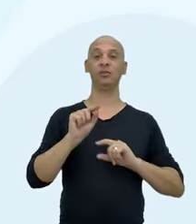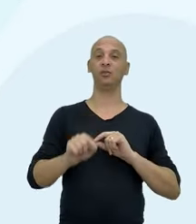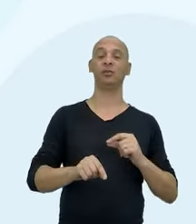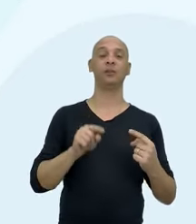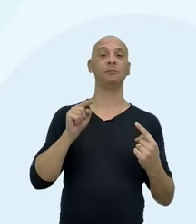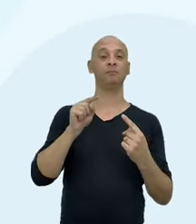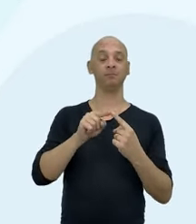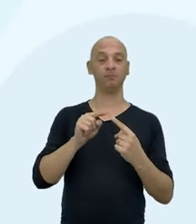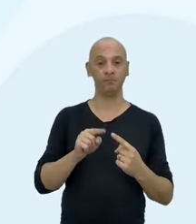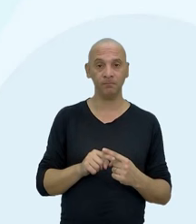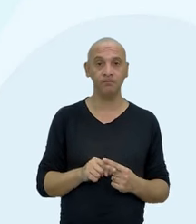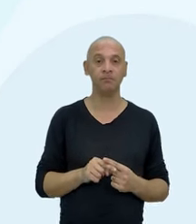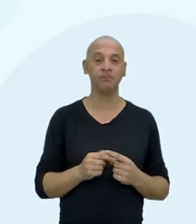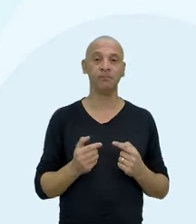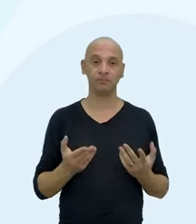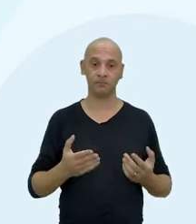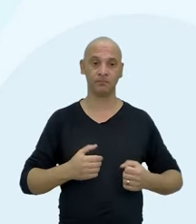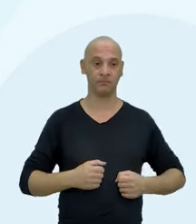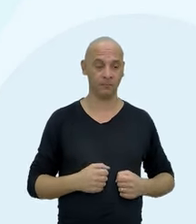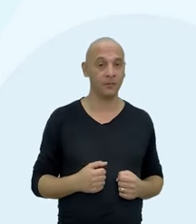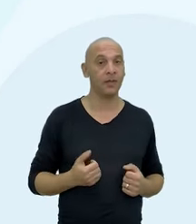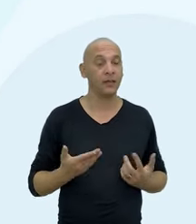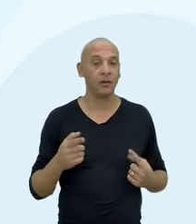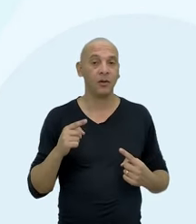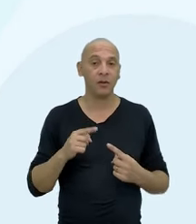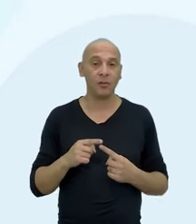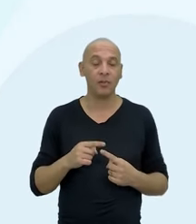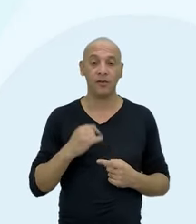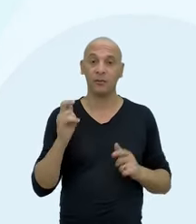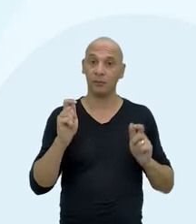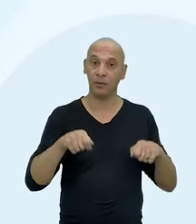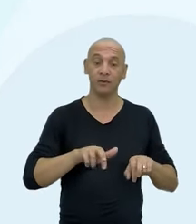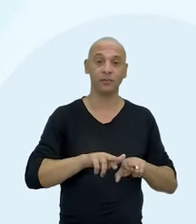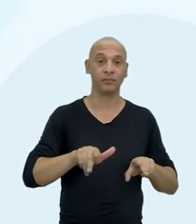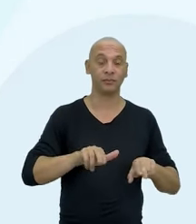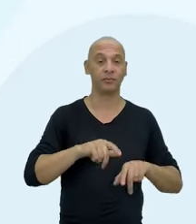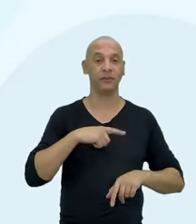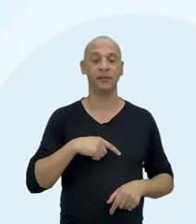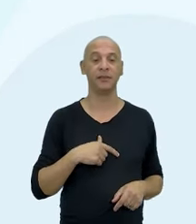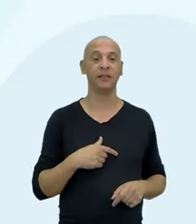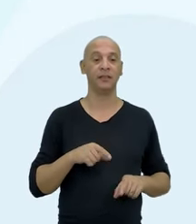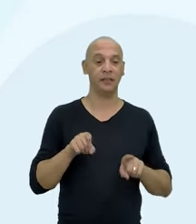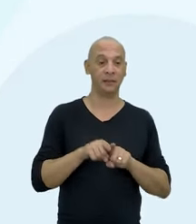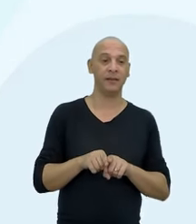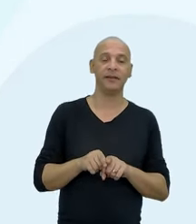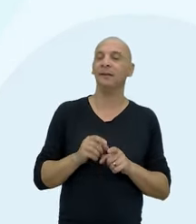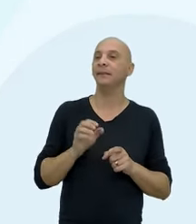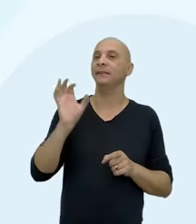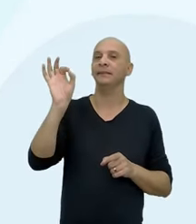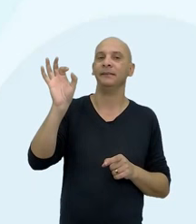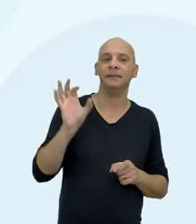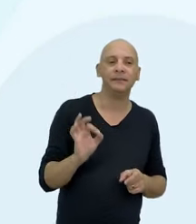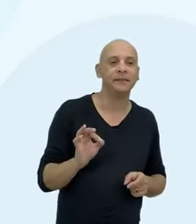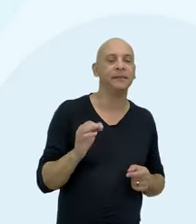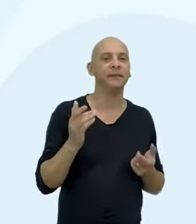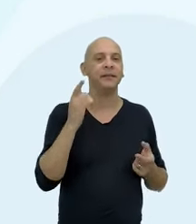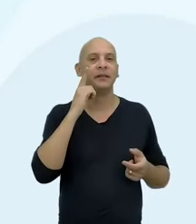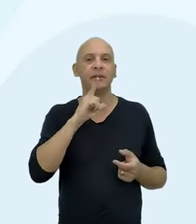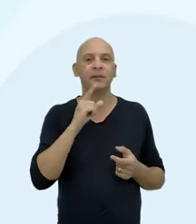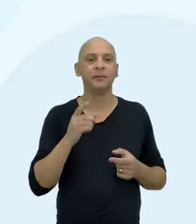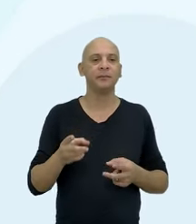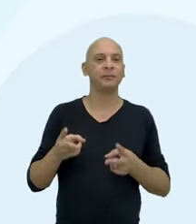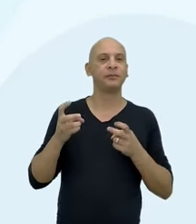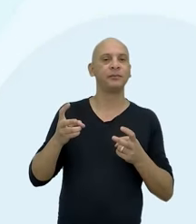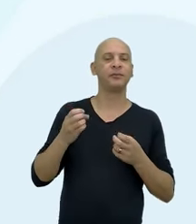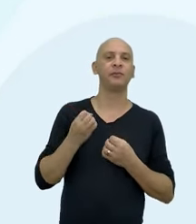vértice que é uma altura O que é uma Face né então ter essa possibilidade probabilidade estatística então a gente conseguir fazer